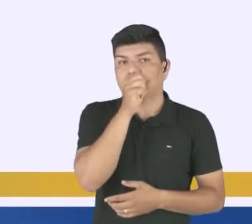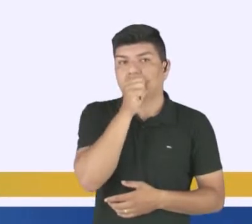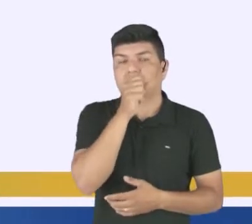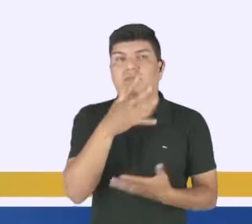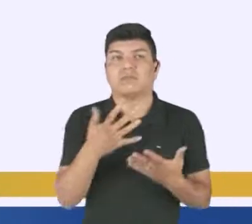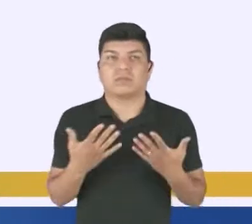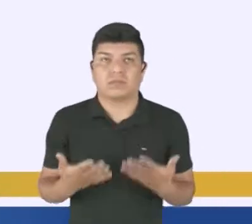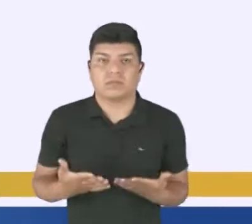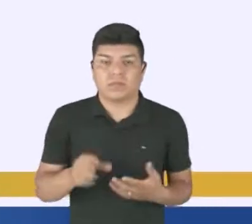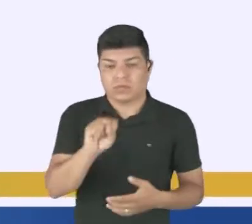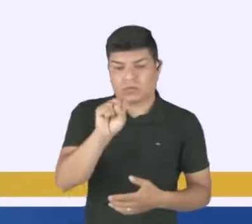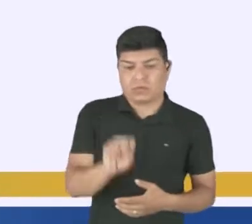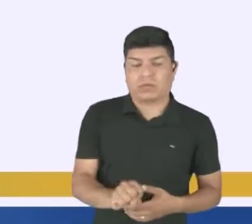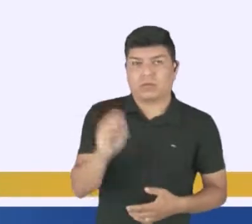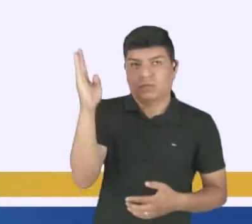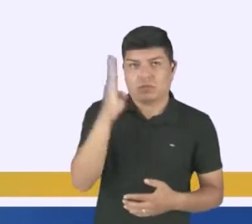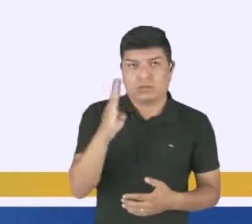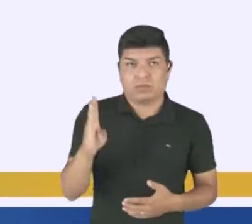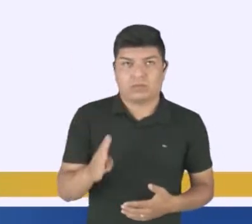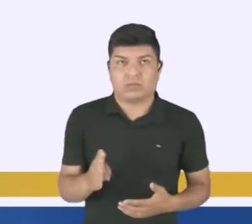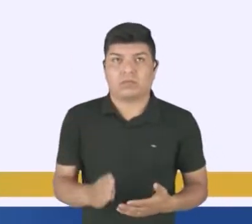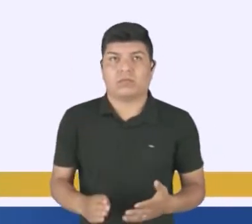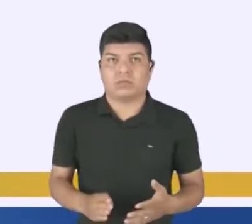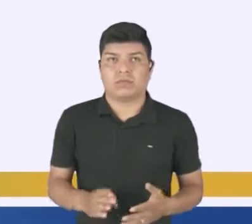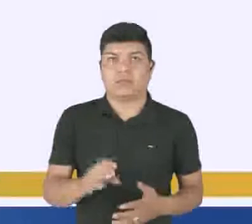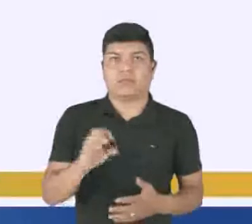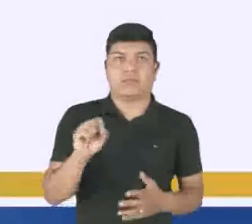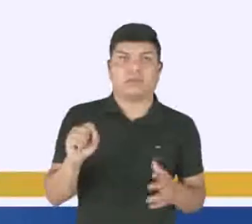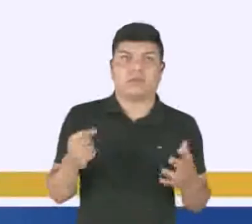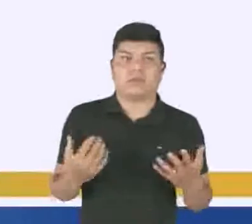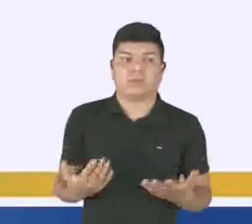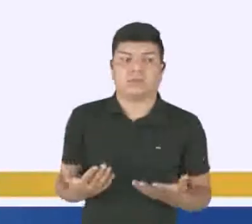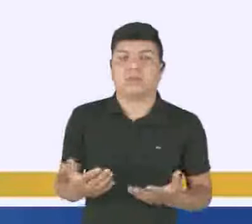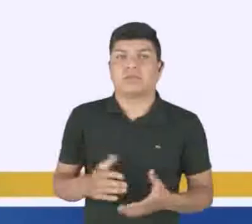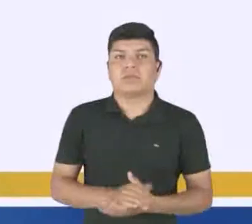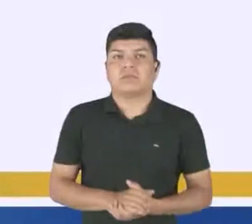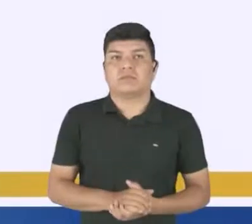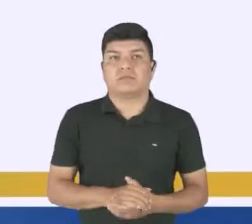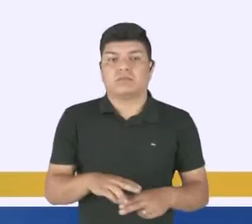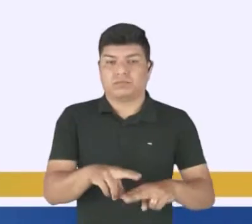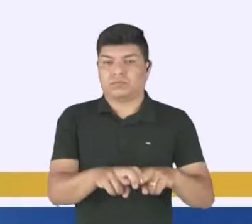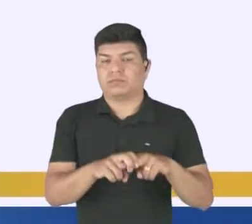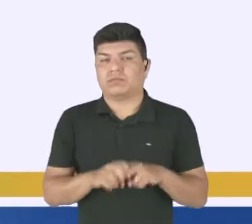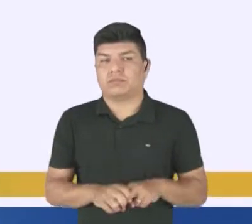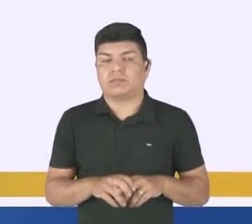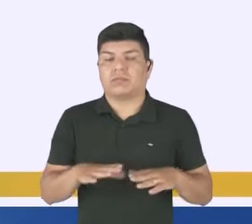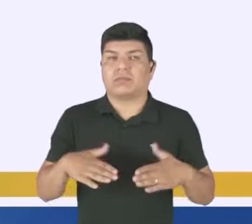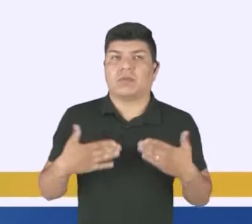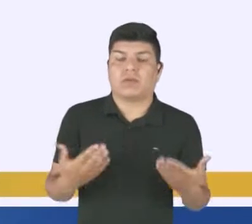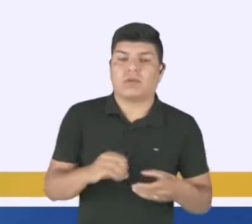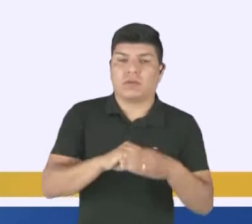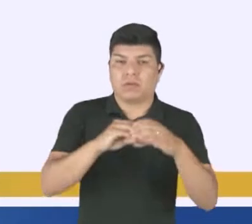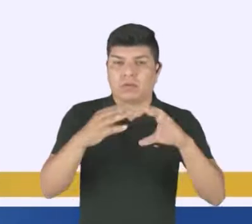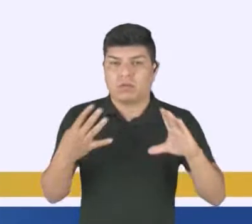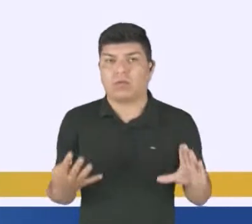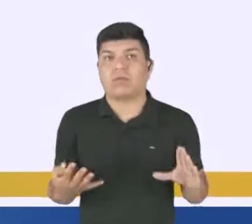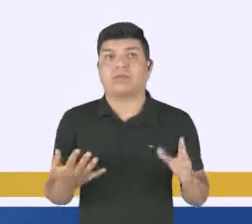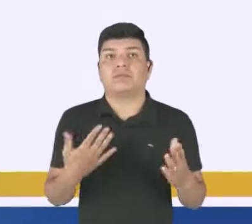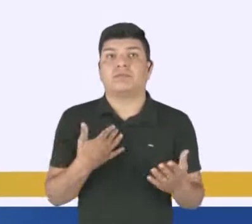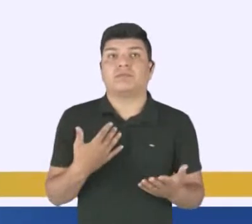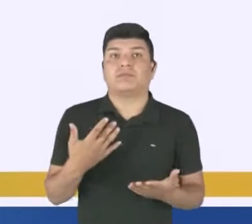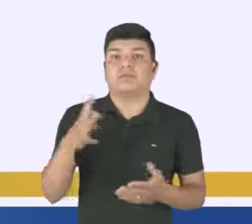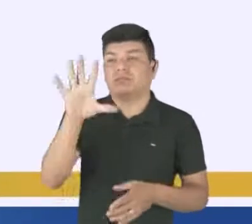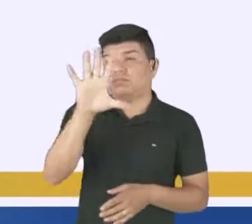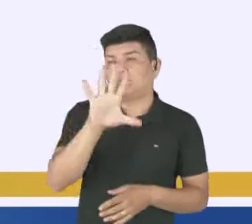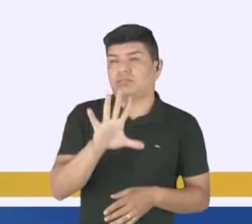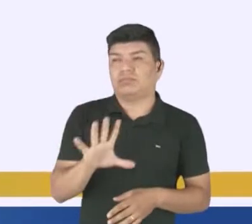região sul do Brasil está cortada por essa zona temperada do sul. Por isso, qual é a característica desse tipo de